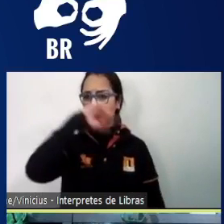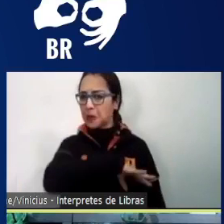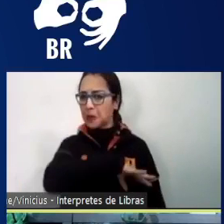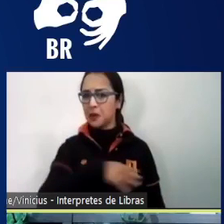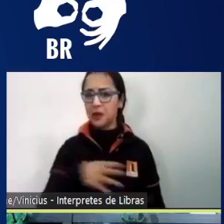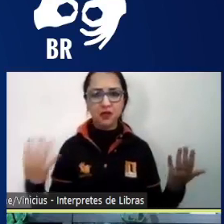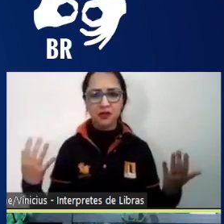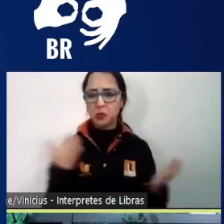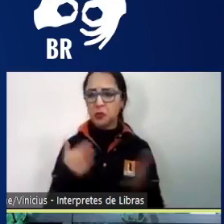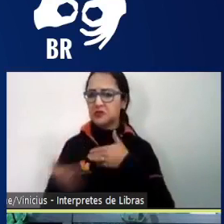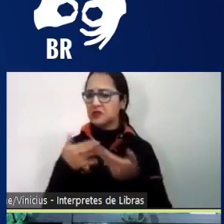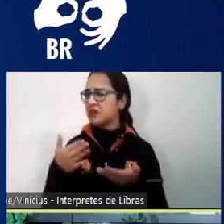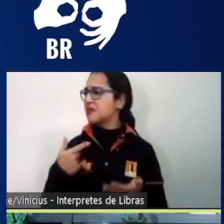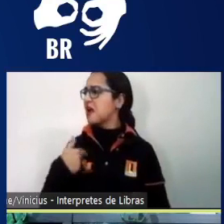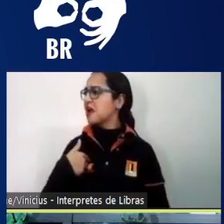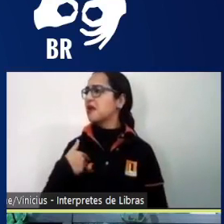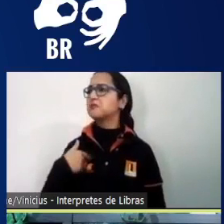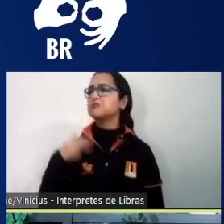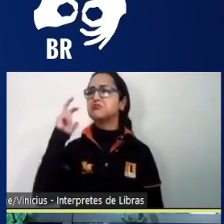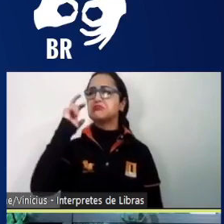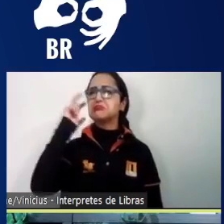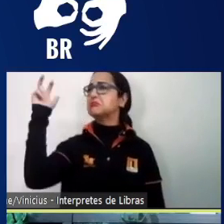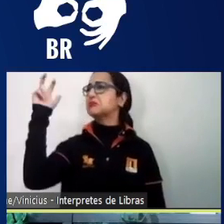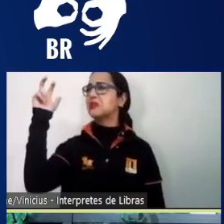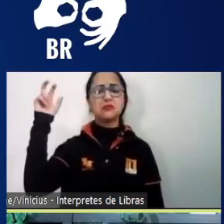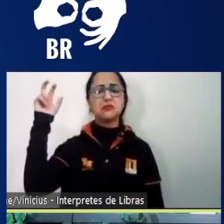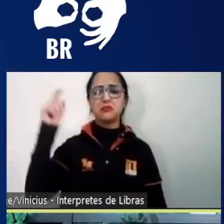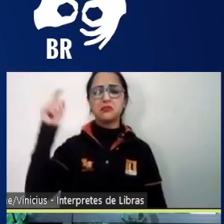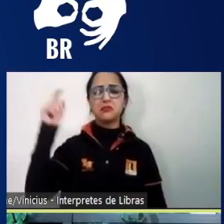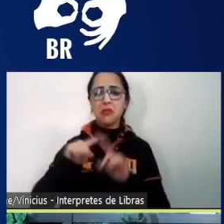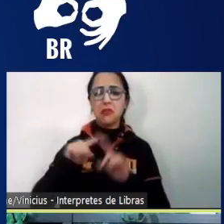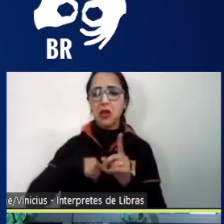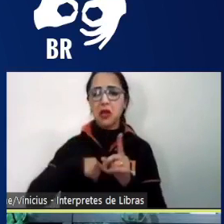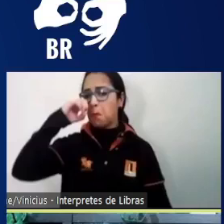línguas for, continuará sendo um bárbaro.